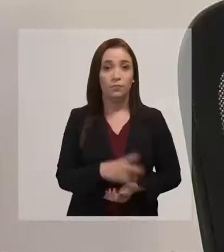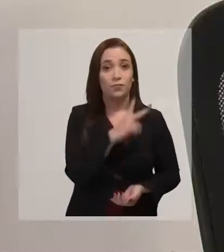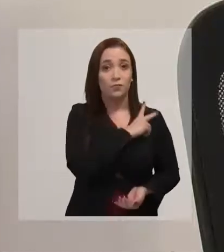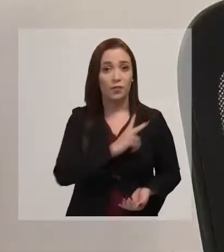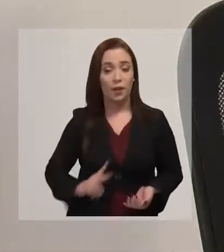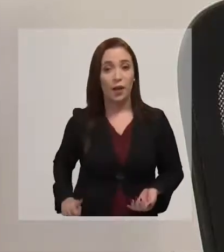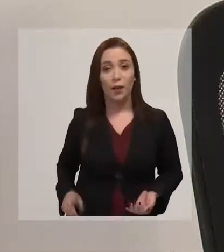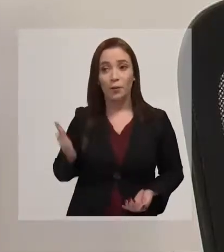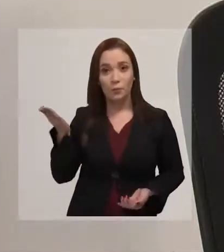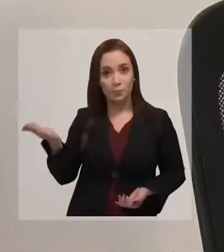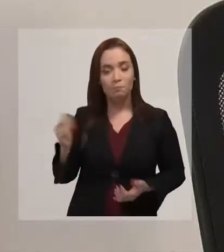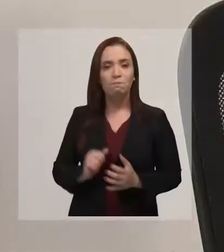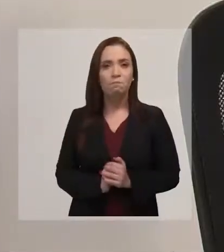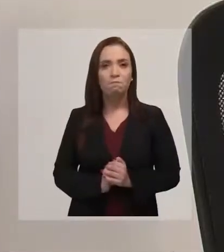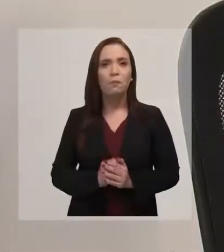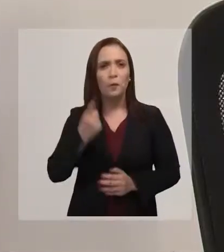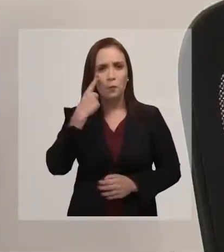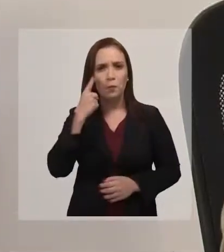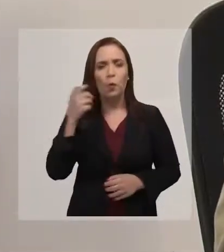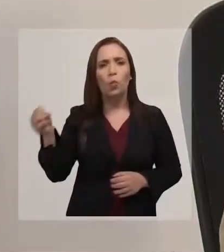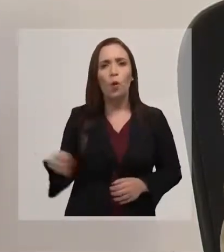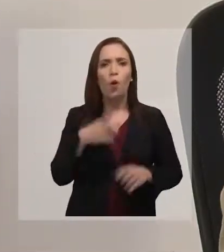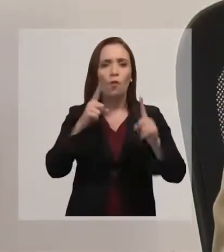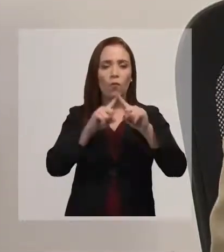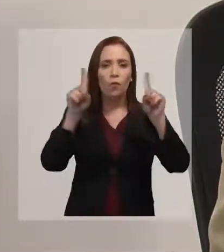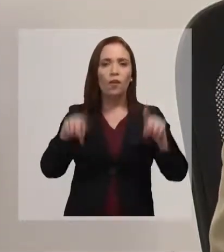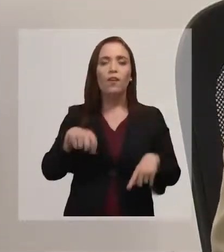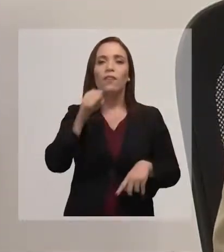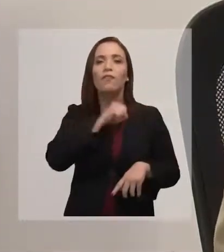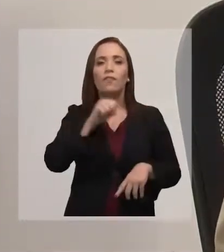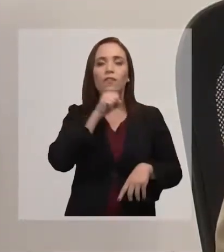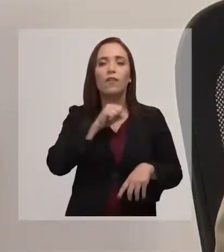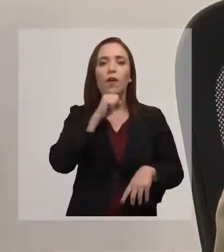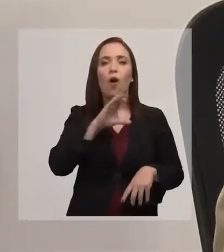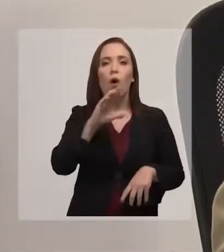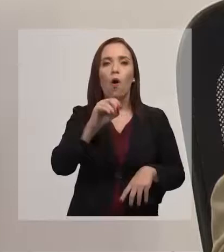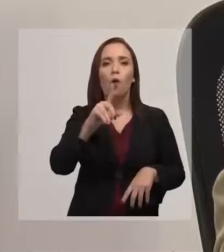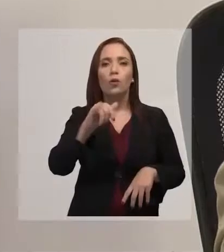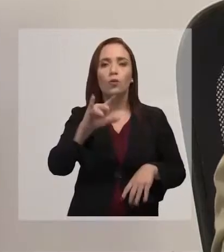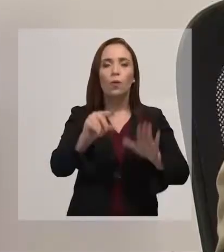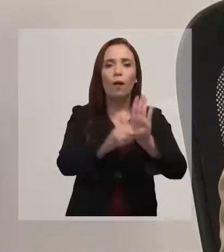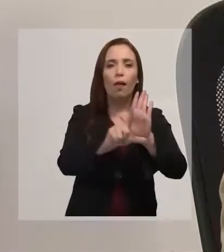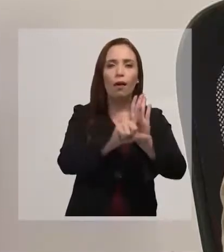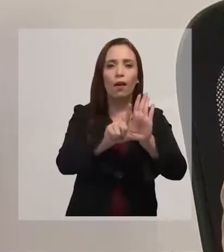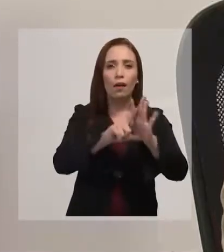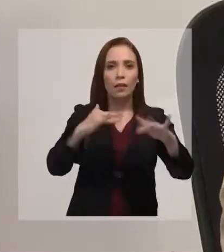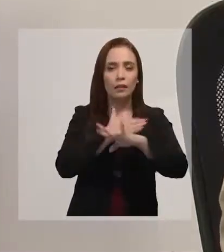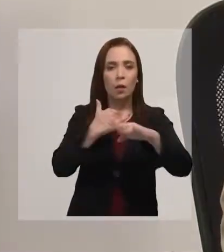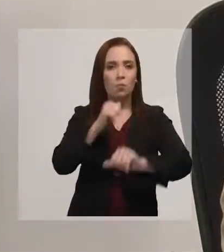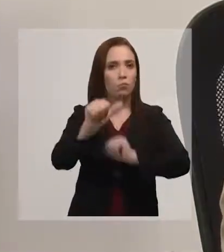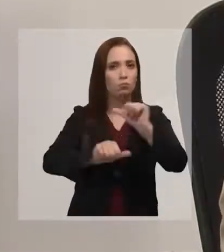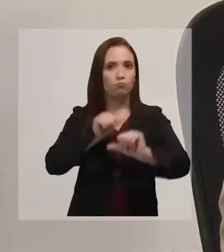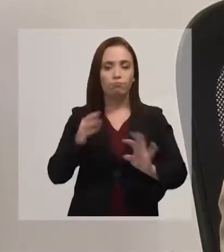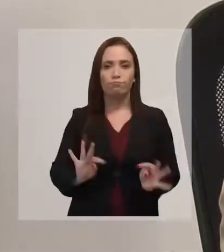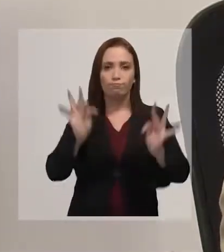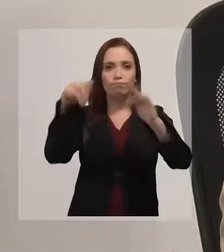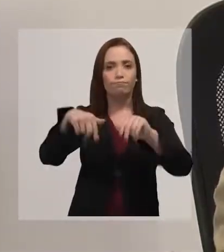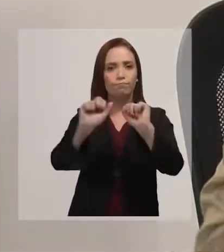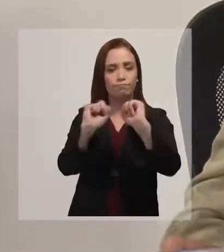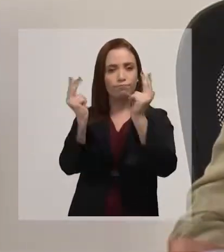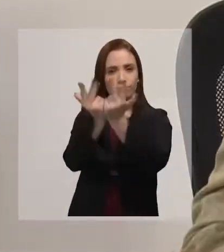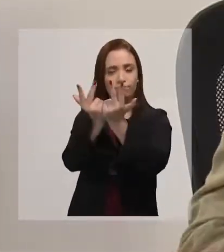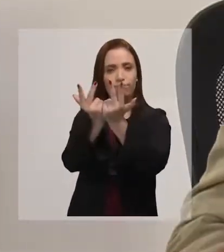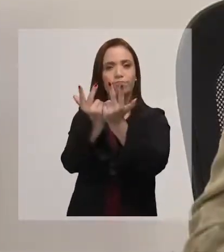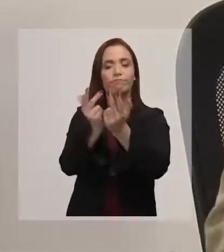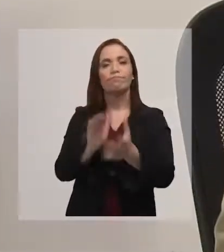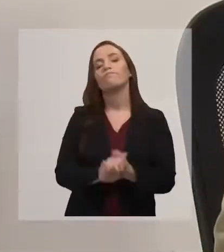Vereador Michel Lins, então, o novo Código da Cidade, antigo Código de Obras e Posturas, debatido e modernizado pela Câmara e